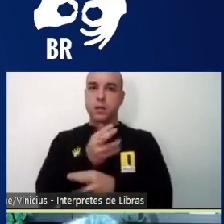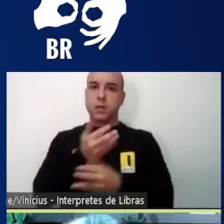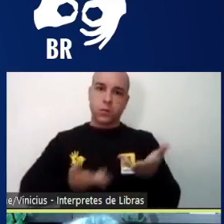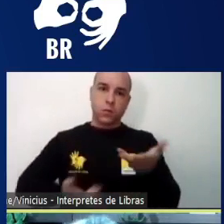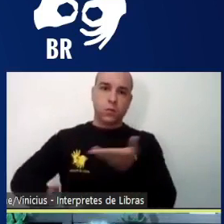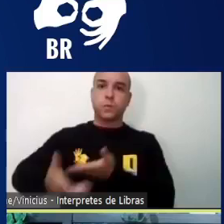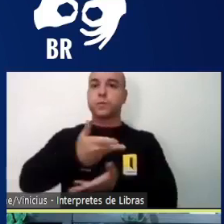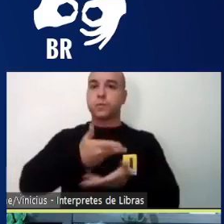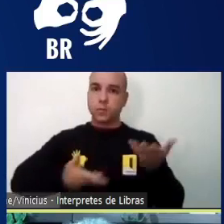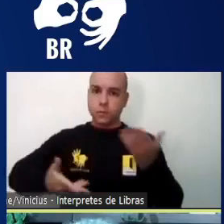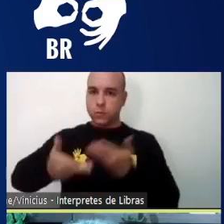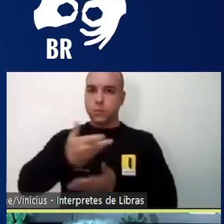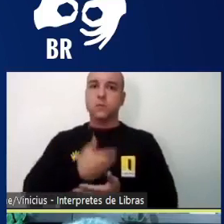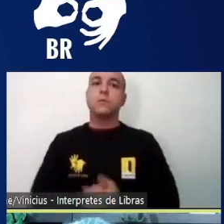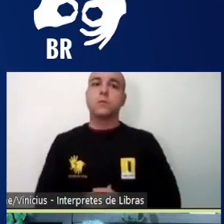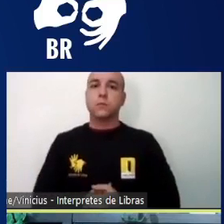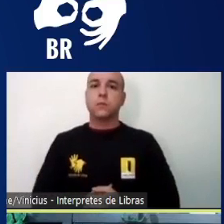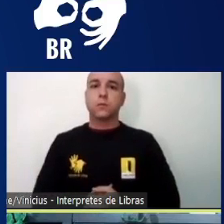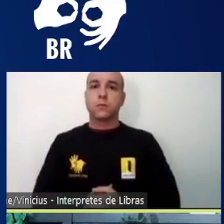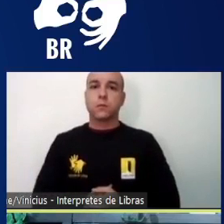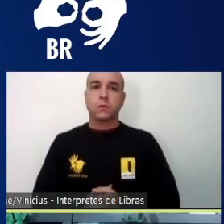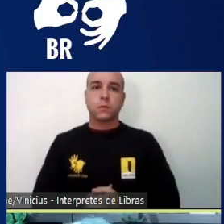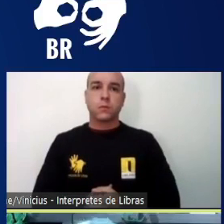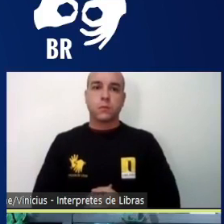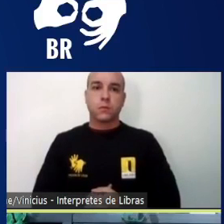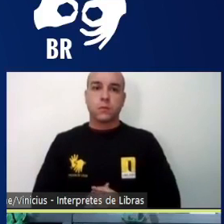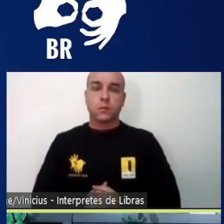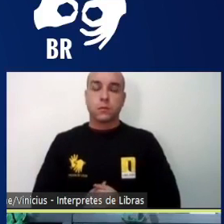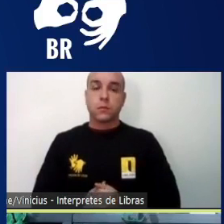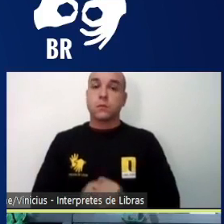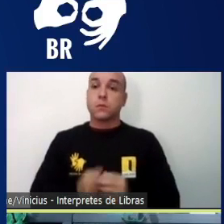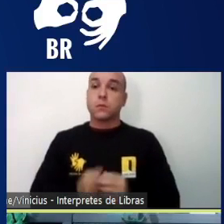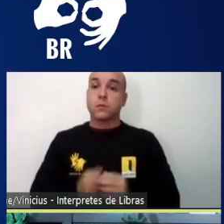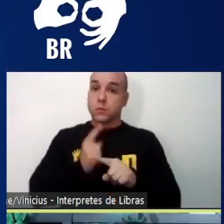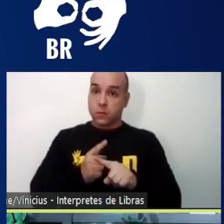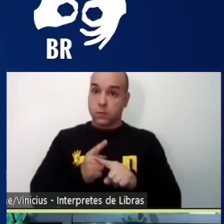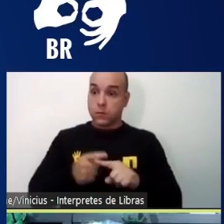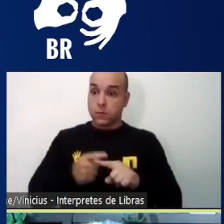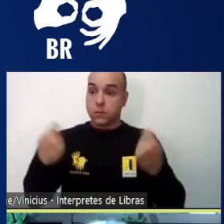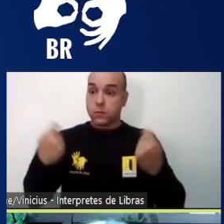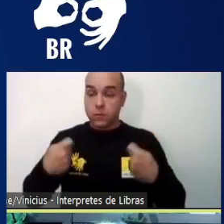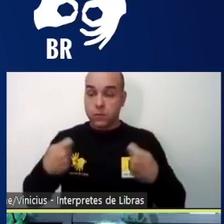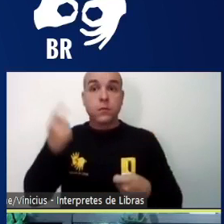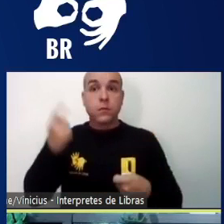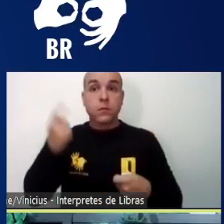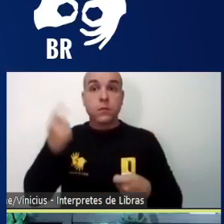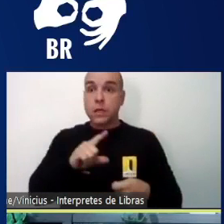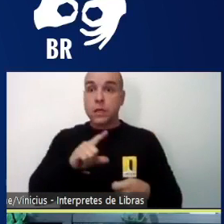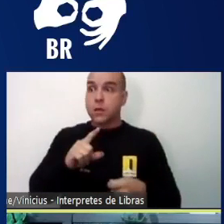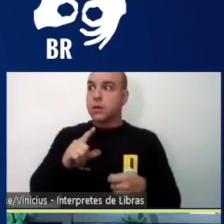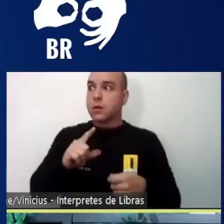interagindo respeitosamente e amistosamente com os seus semelhantes.